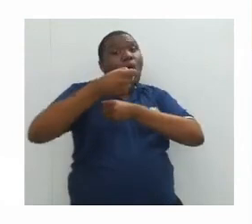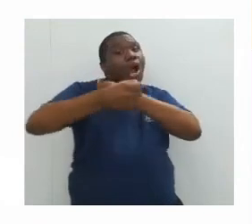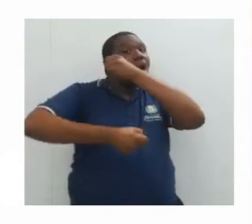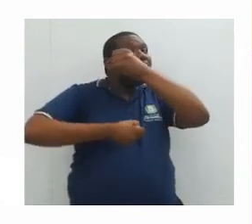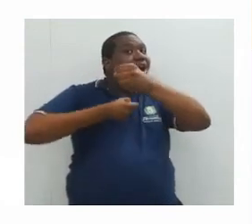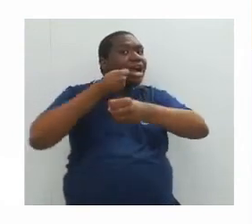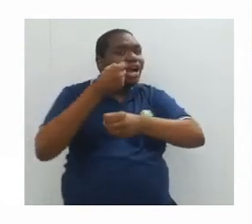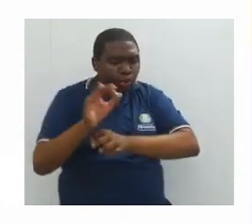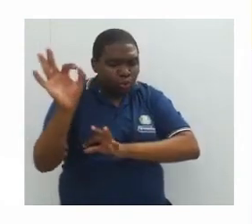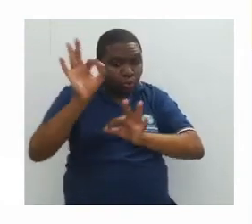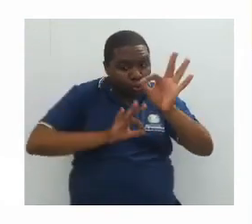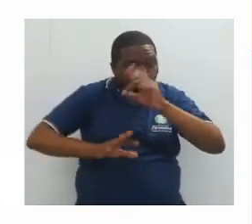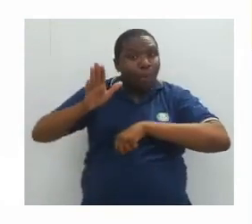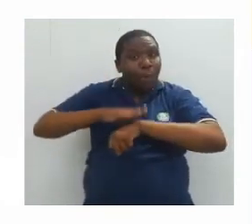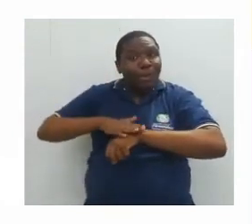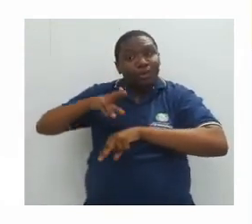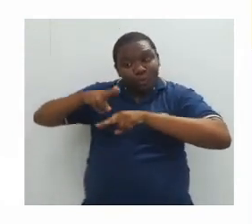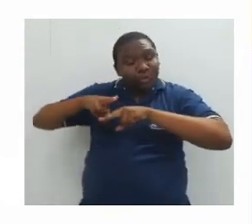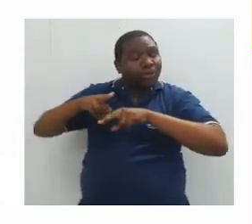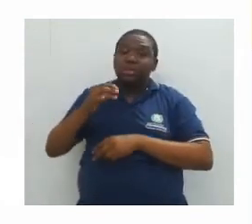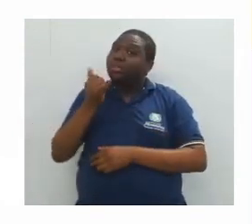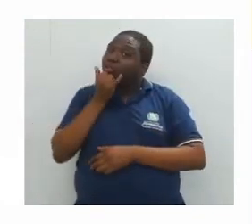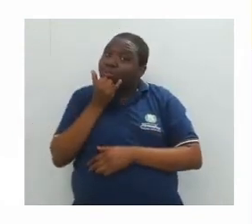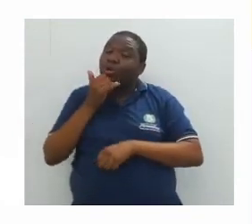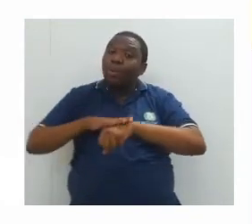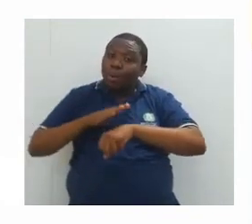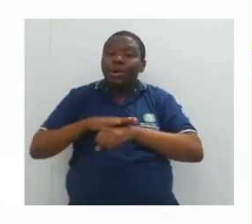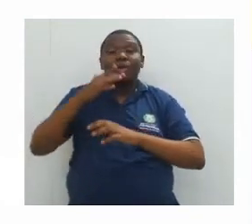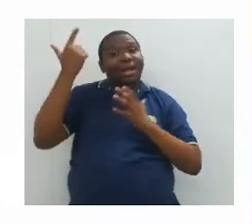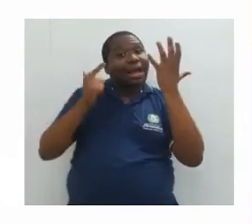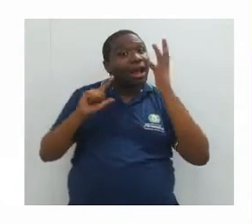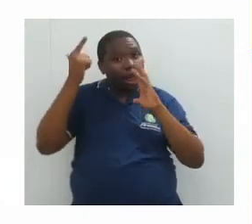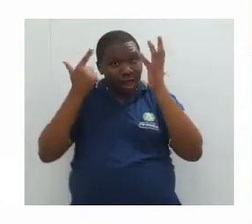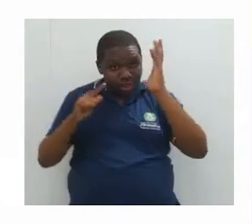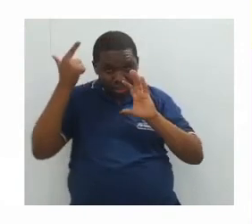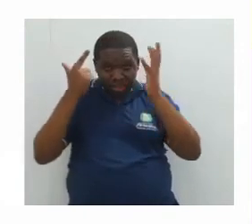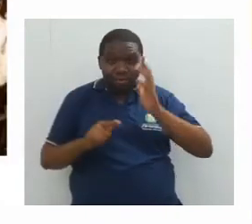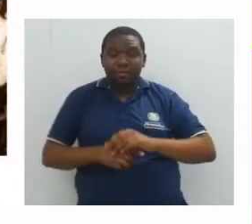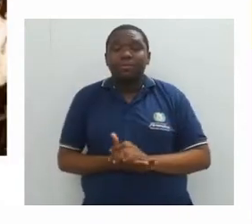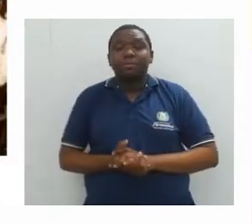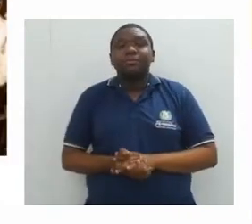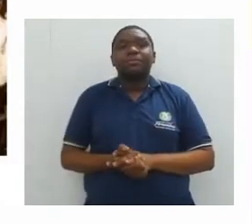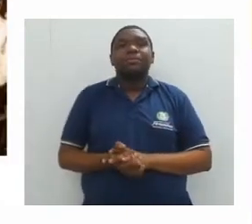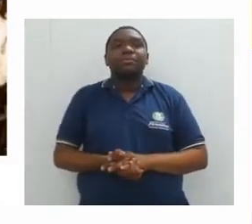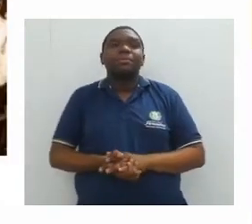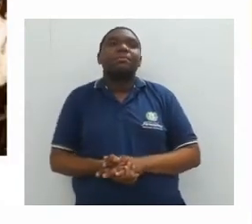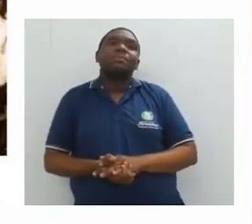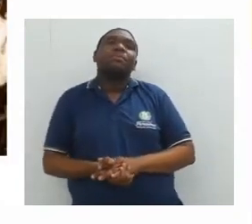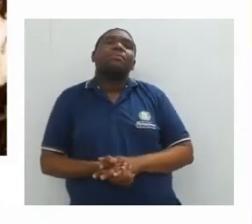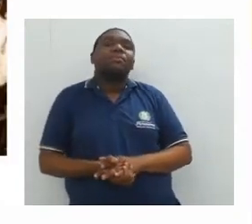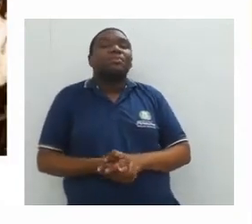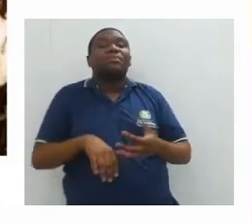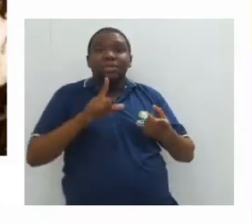para a apresentação do ciclo junino. Do ciclo junino não, do ciclo carnavalesco, desculpa, tá certo?